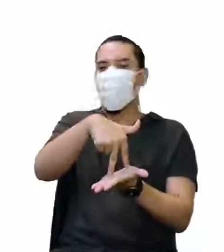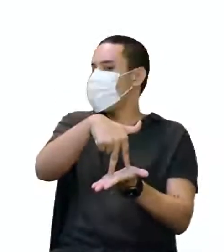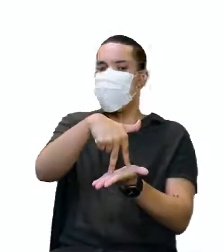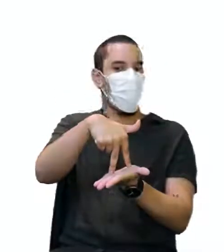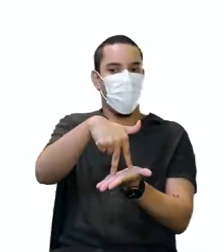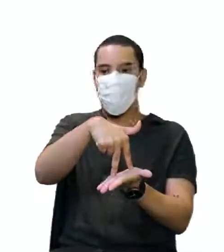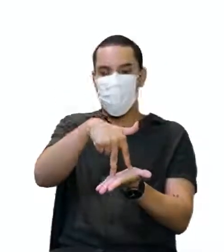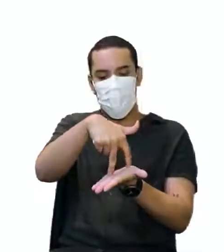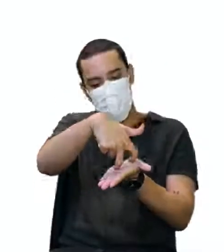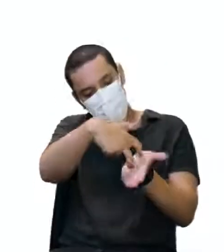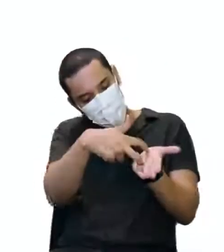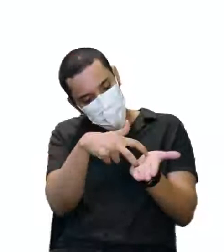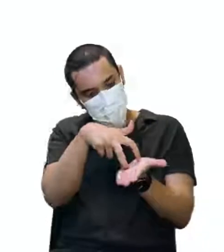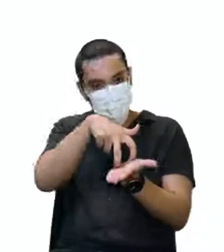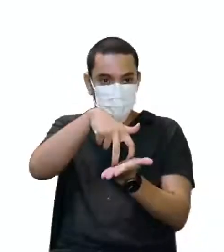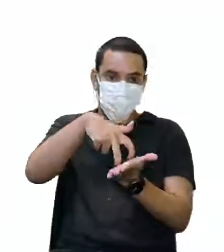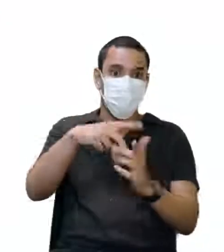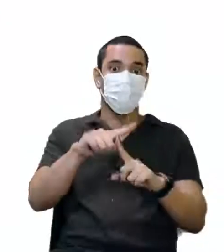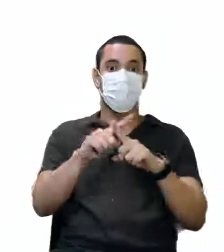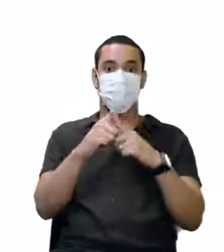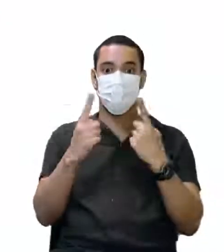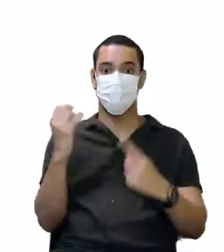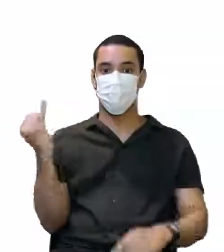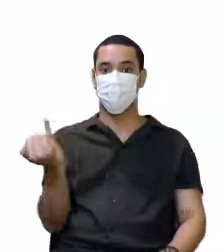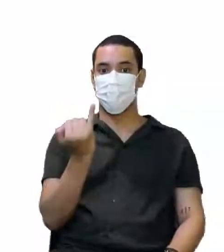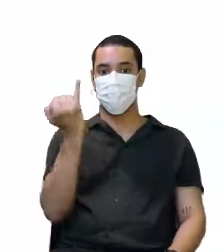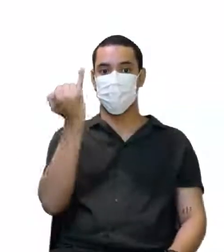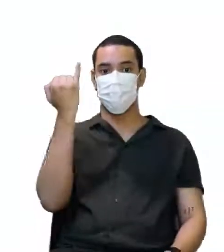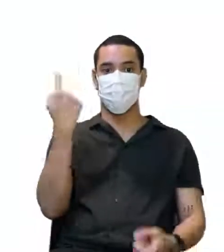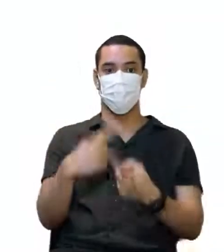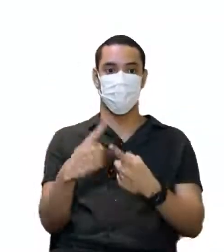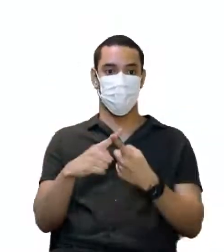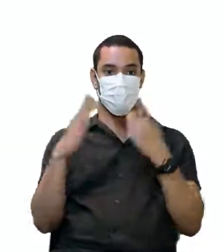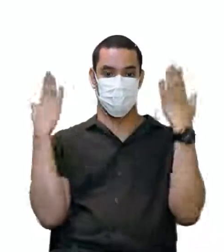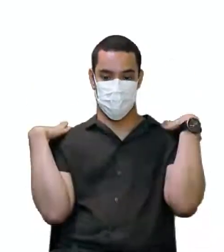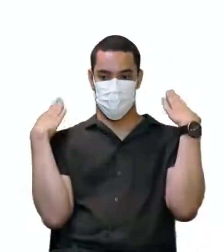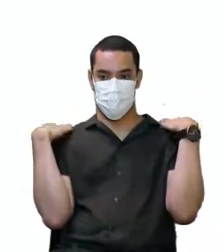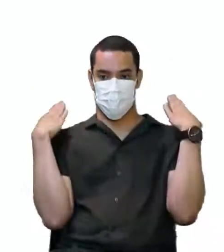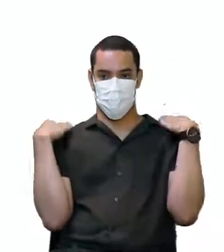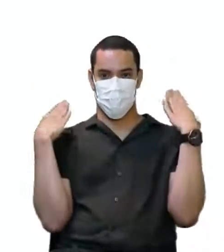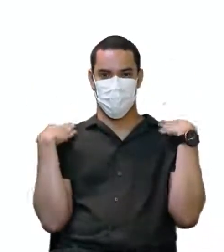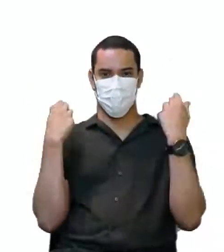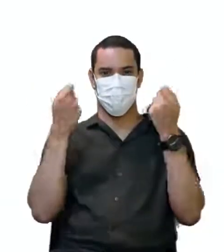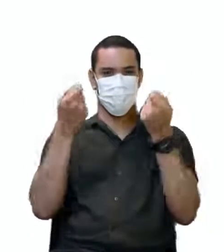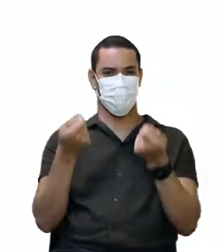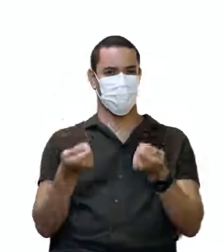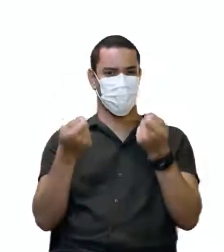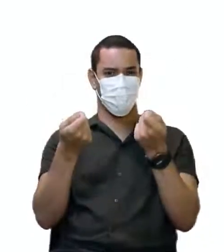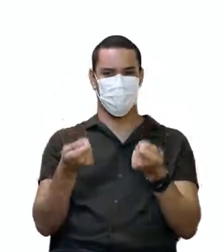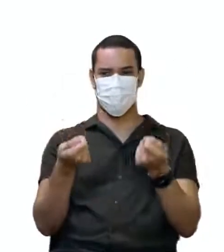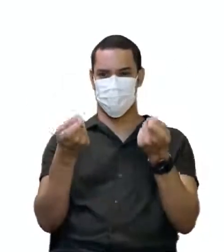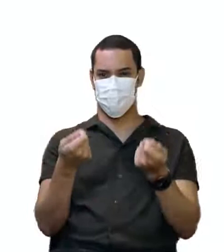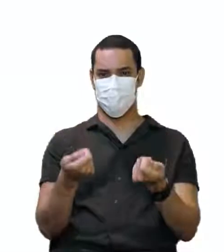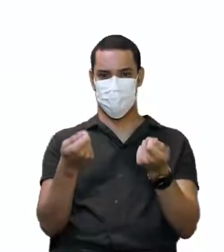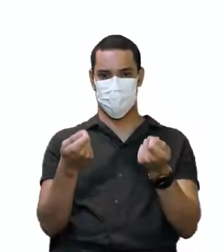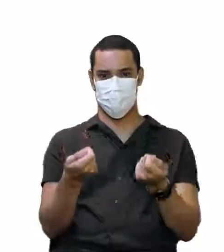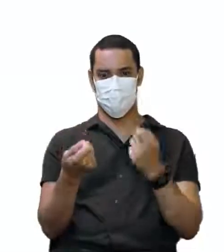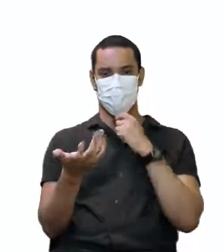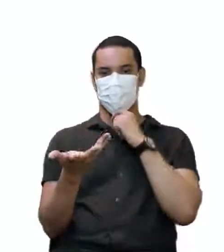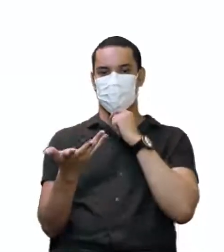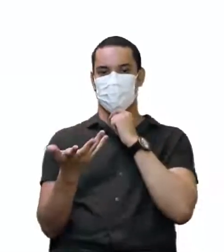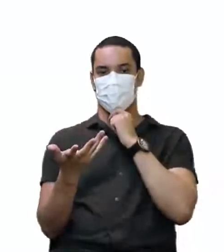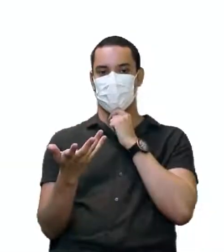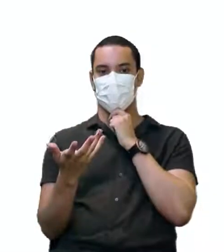esse posicionamento ereto foi importante por quê? Para não sobrecarregar tanto os membros inferiores, né? As pernas,